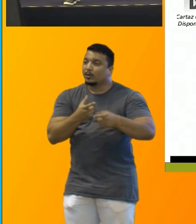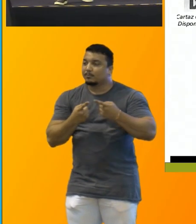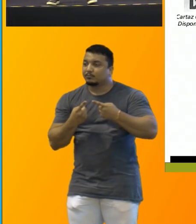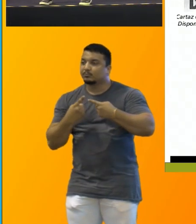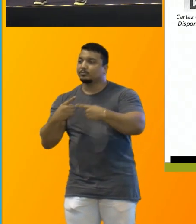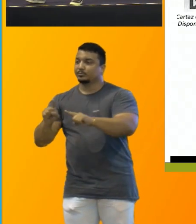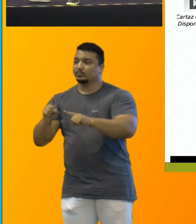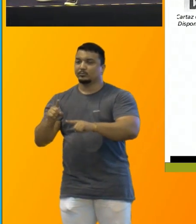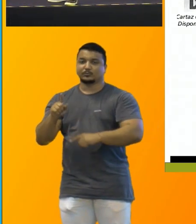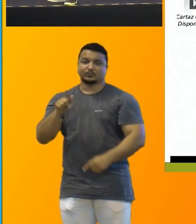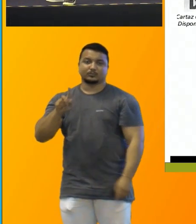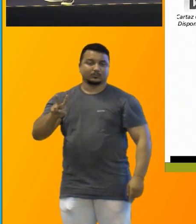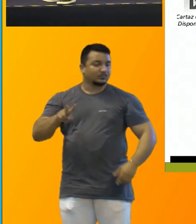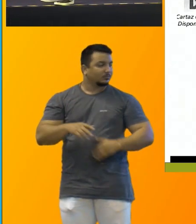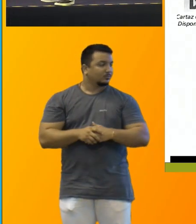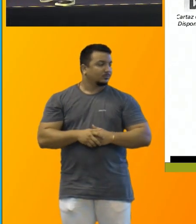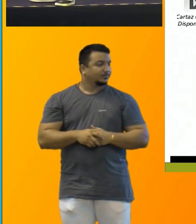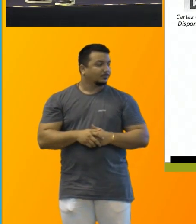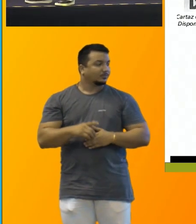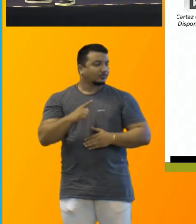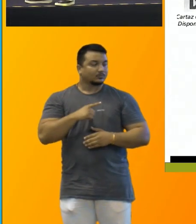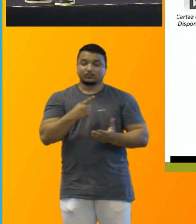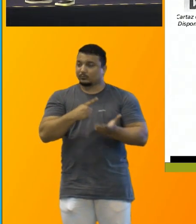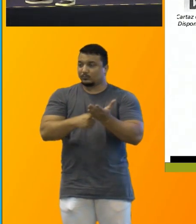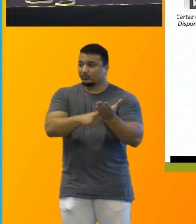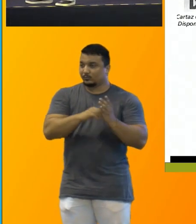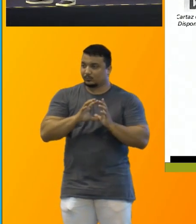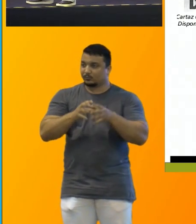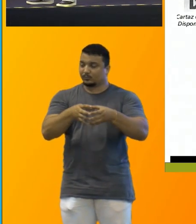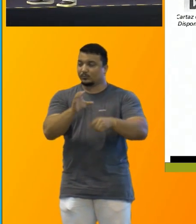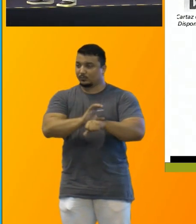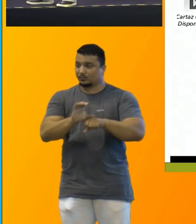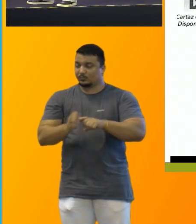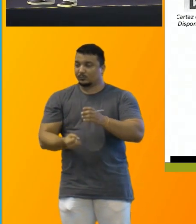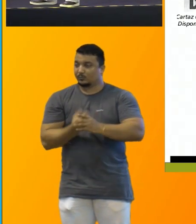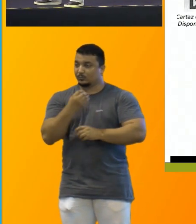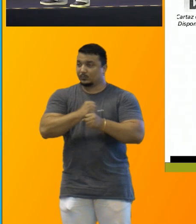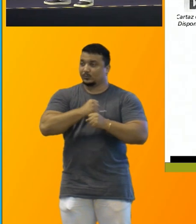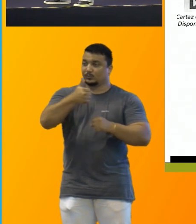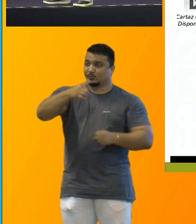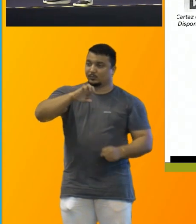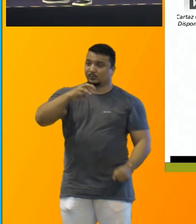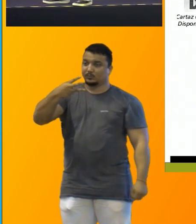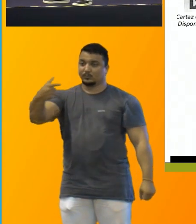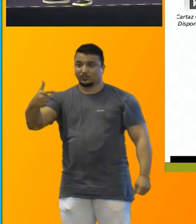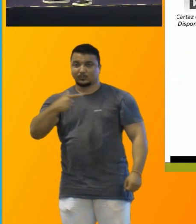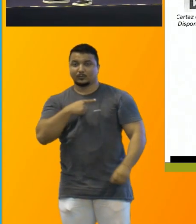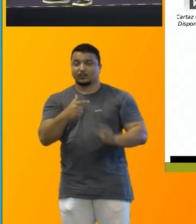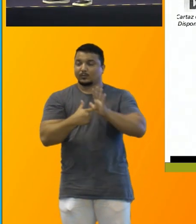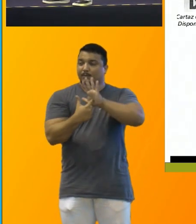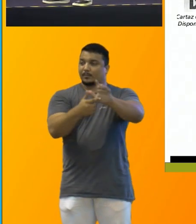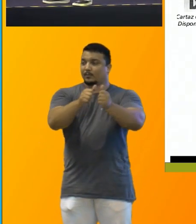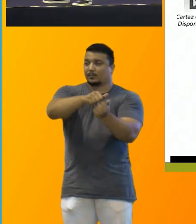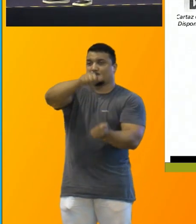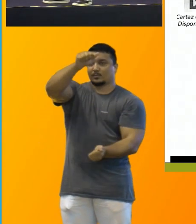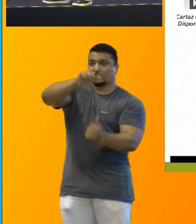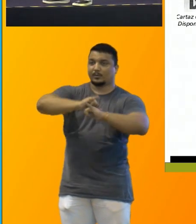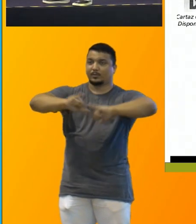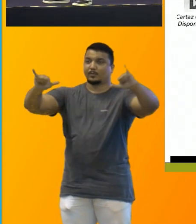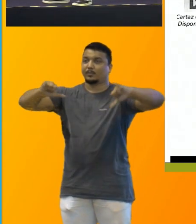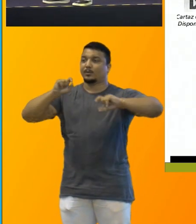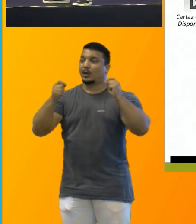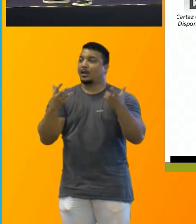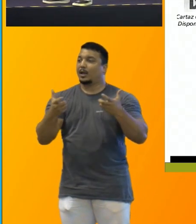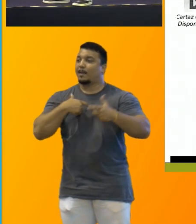lá? Elaborado pelos partidários da Revolução Constitucionalista de 32, o cartaz apresentado pretendia mobilizar